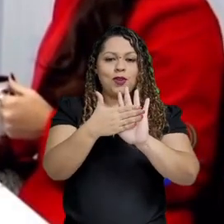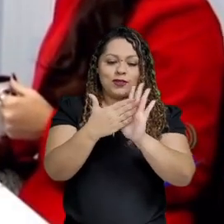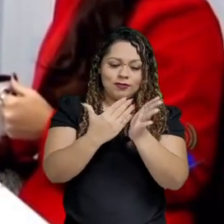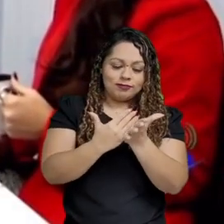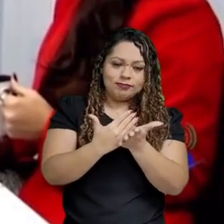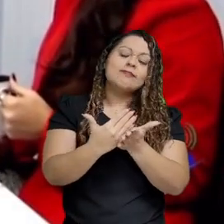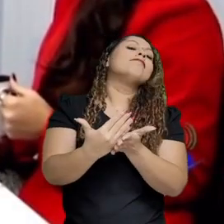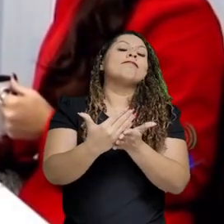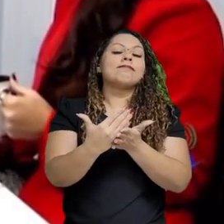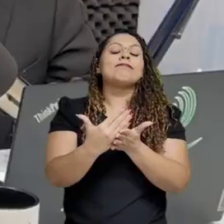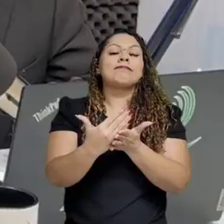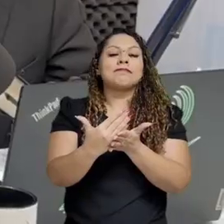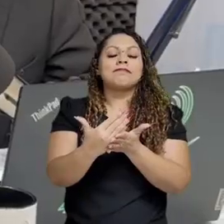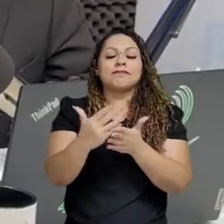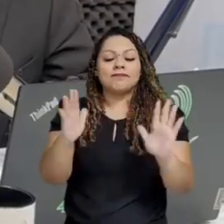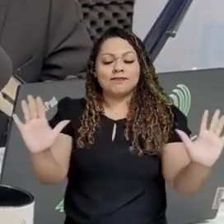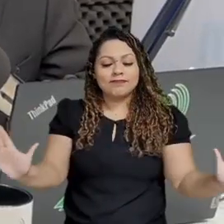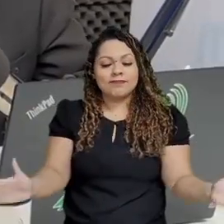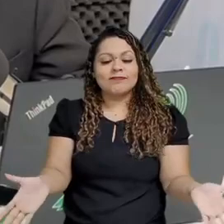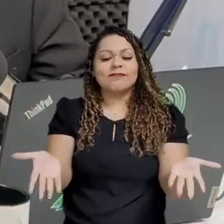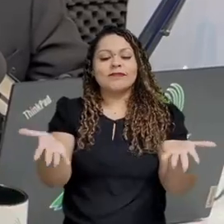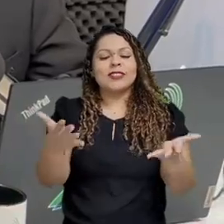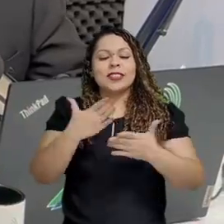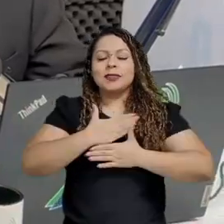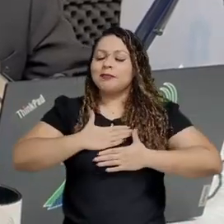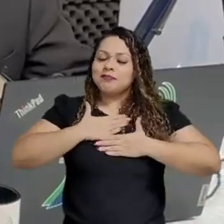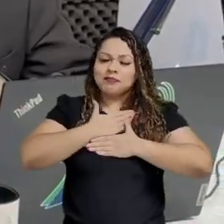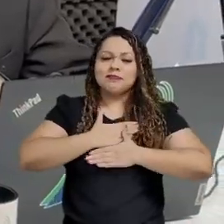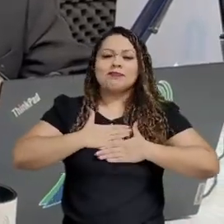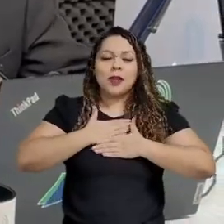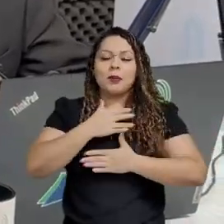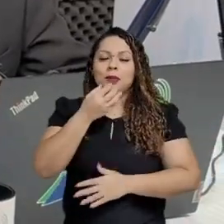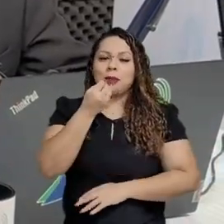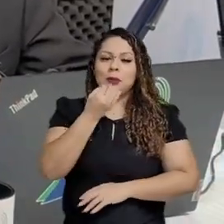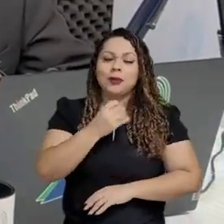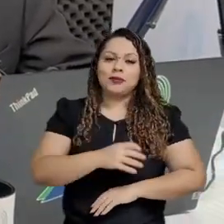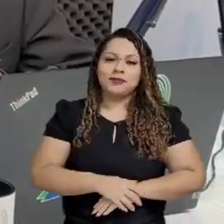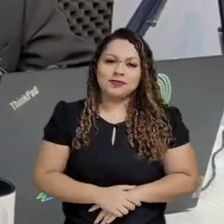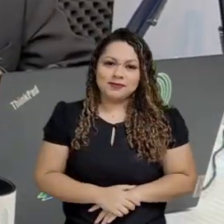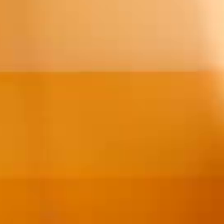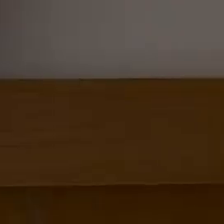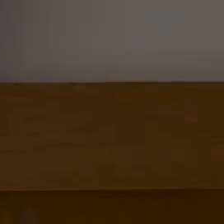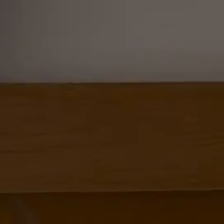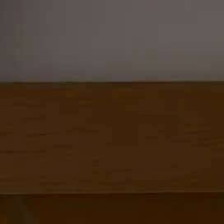proposta da emissora de alcançar esse público. E é muito satisfatório, né? Muito bom.